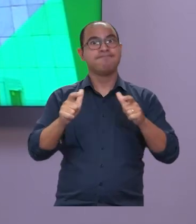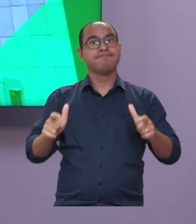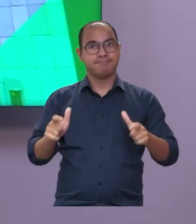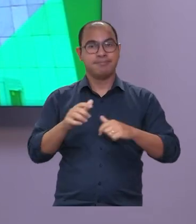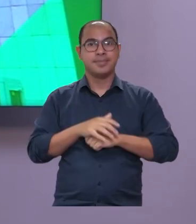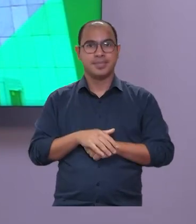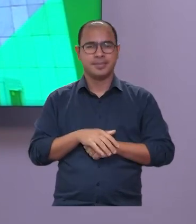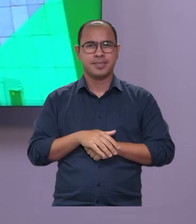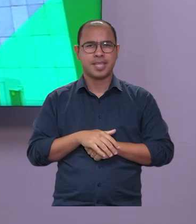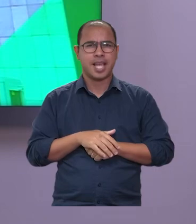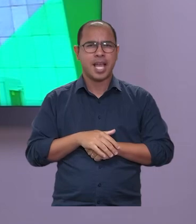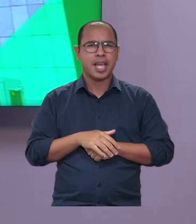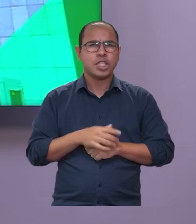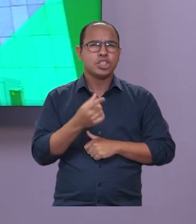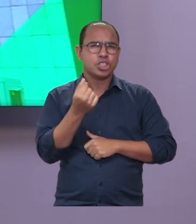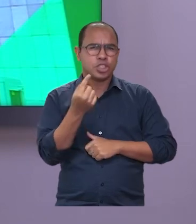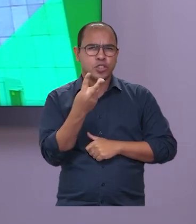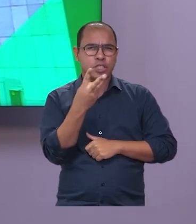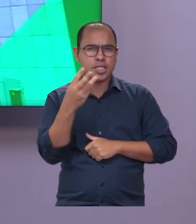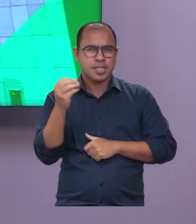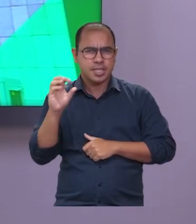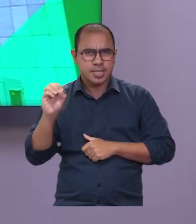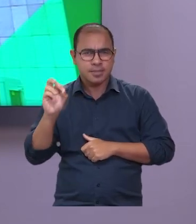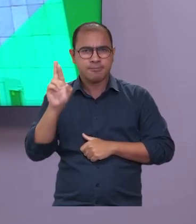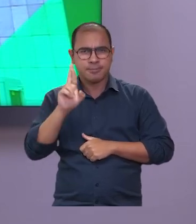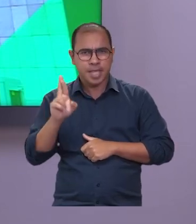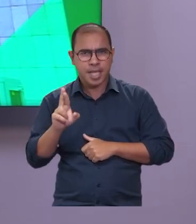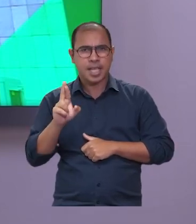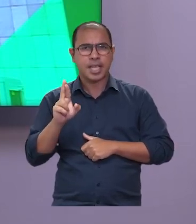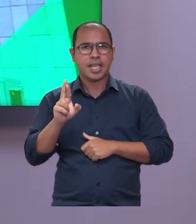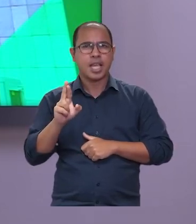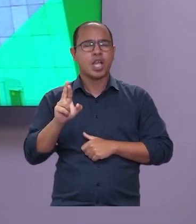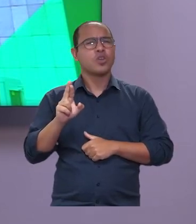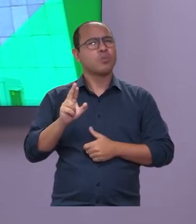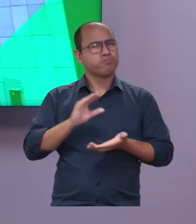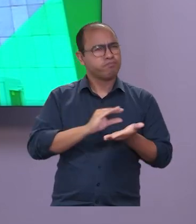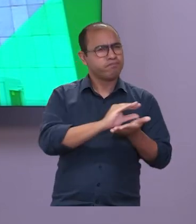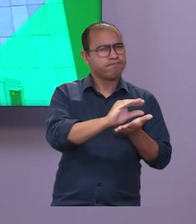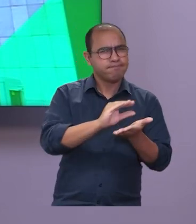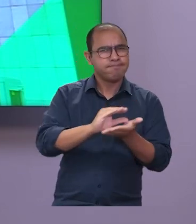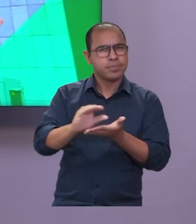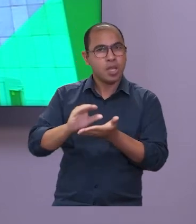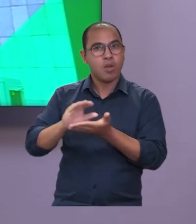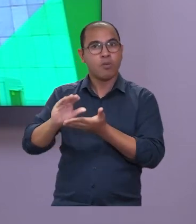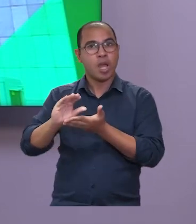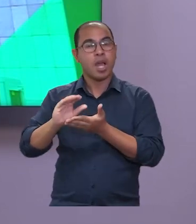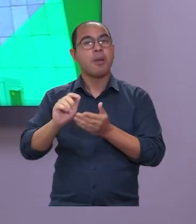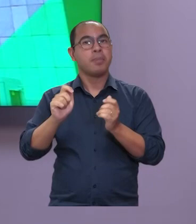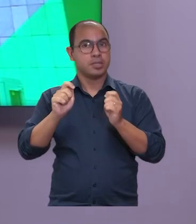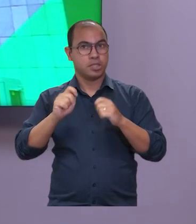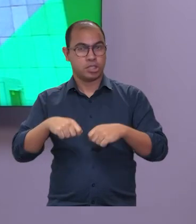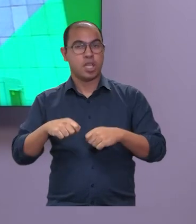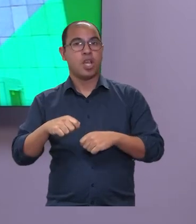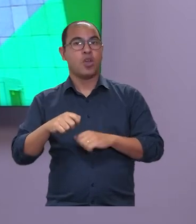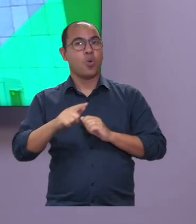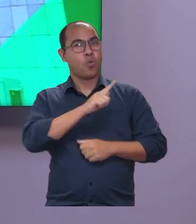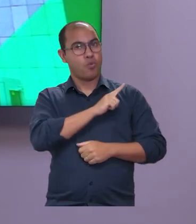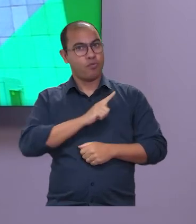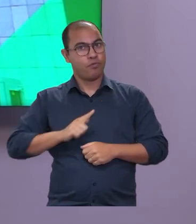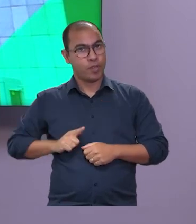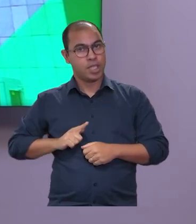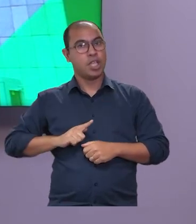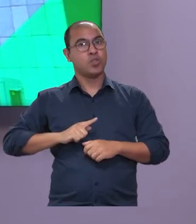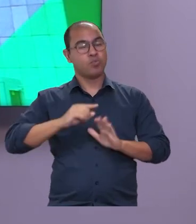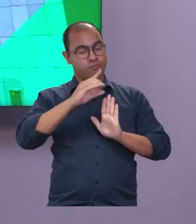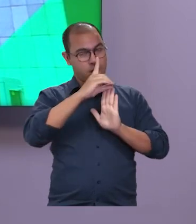O valor de 300 reais mensais pagos pelo governo do Estado será fixado por meio de decreto do chefe do